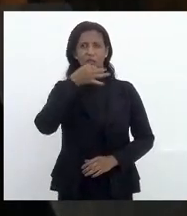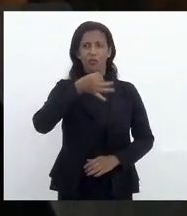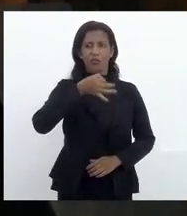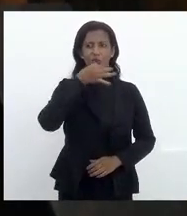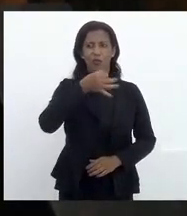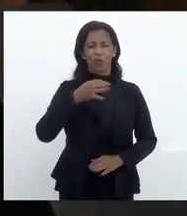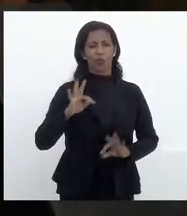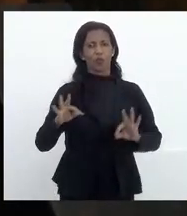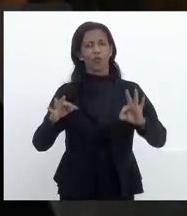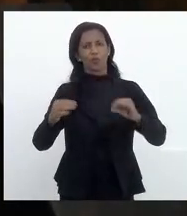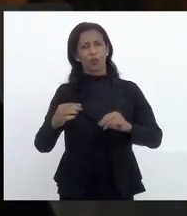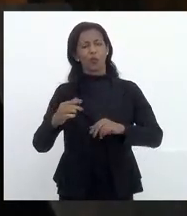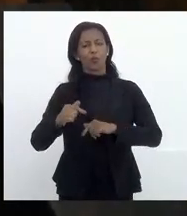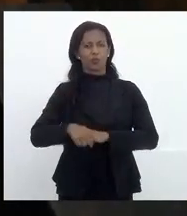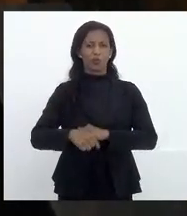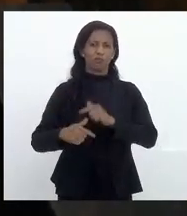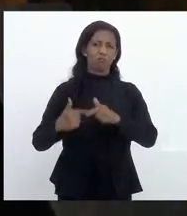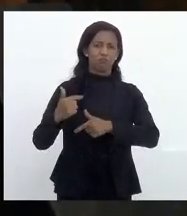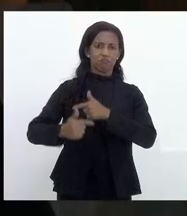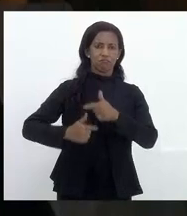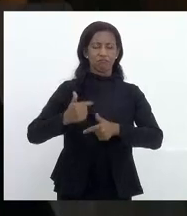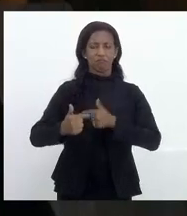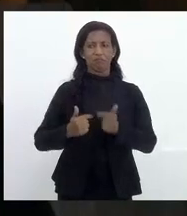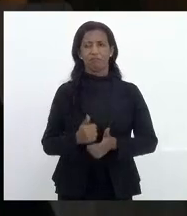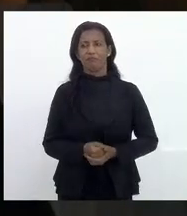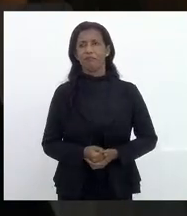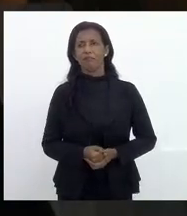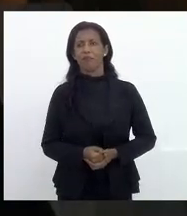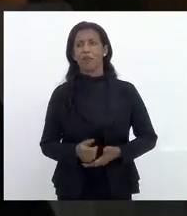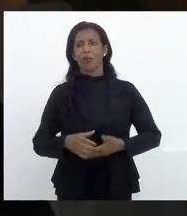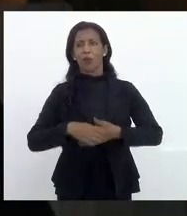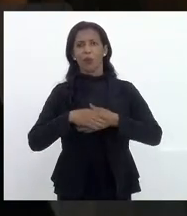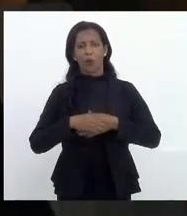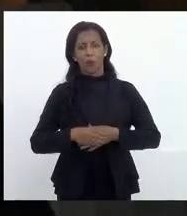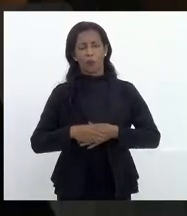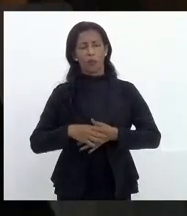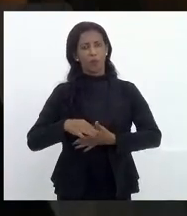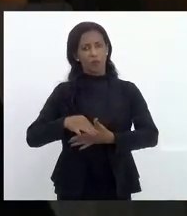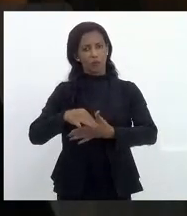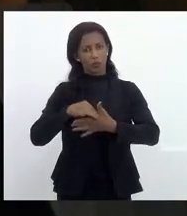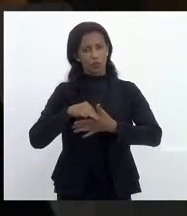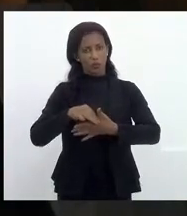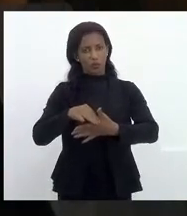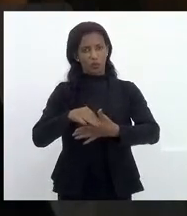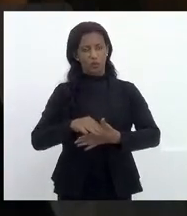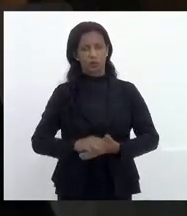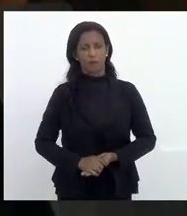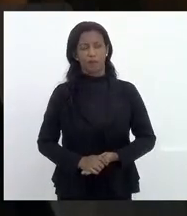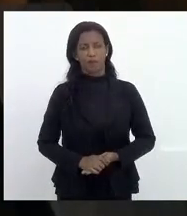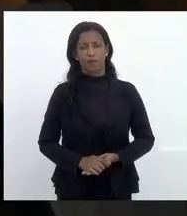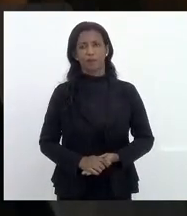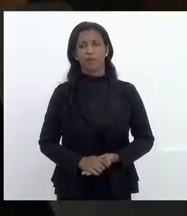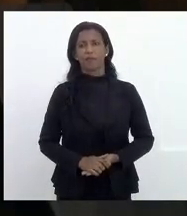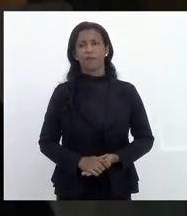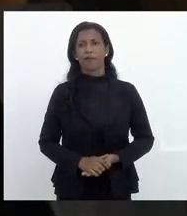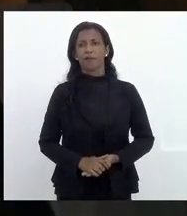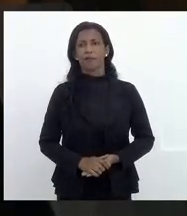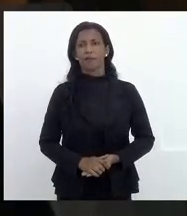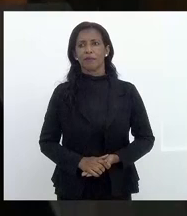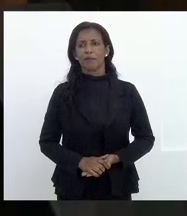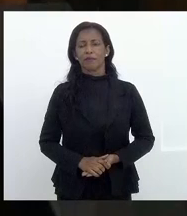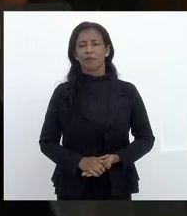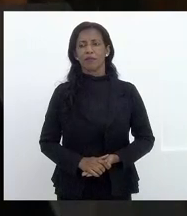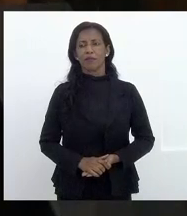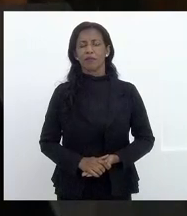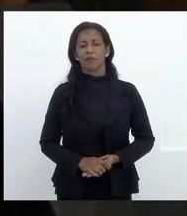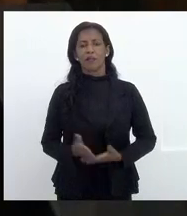som e todos faço a casa funcionar comparar a tarde demais autoridade quebrando o protocolo que